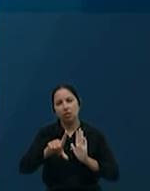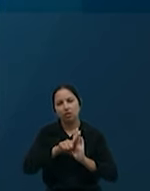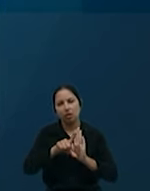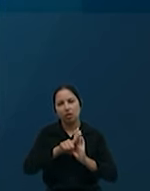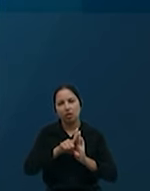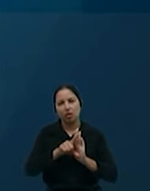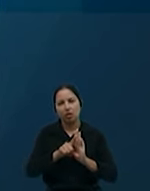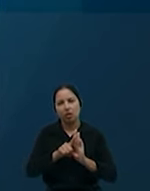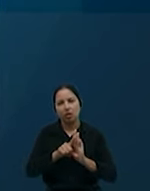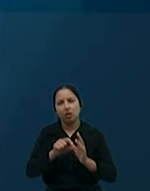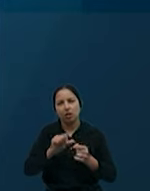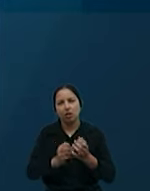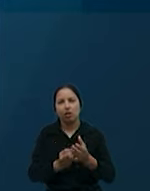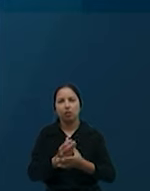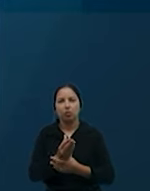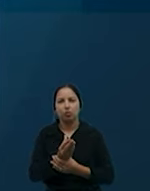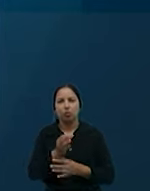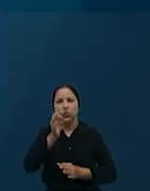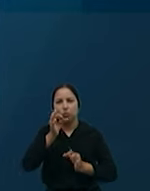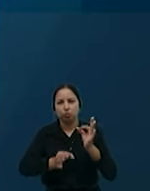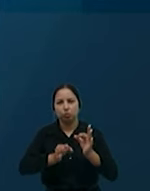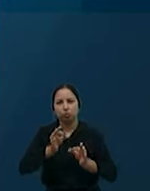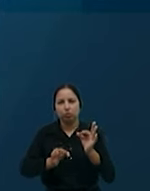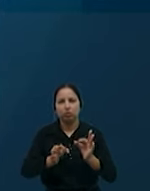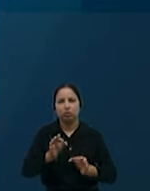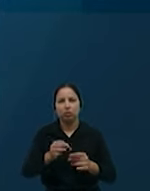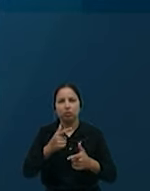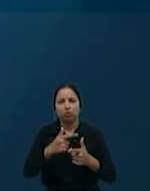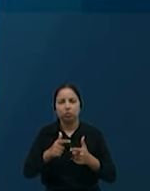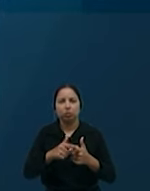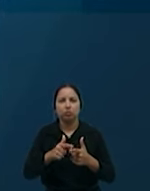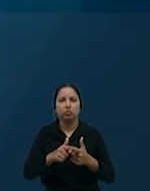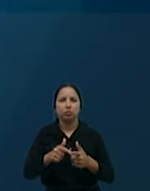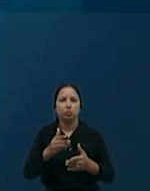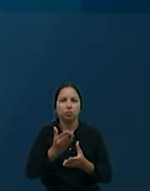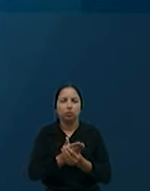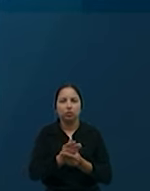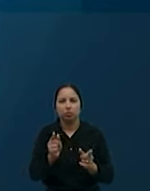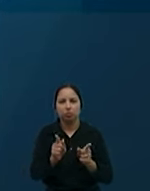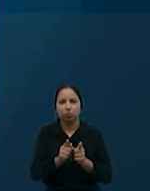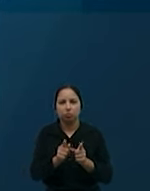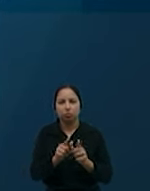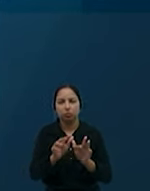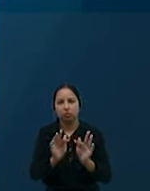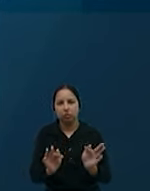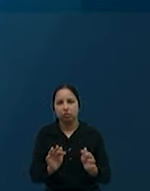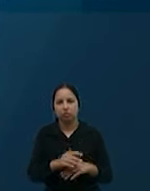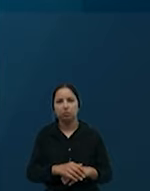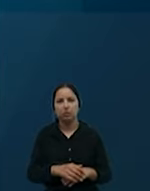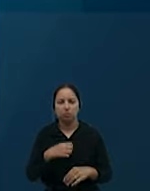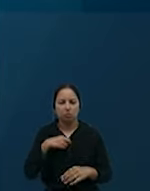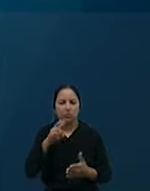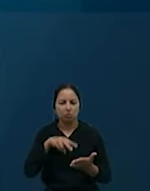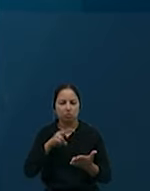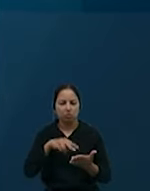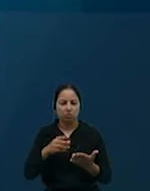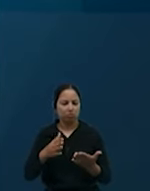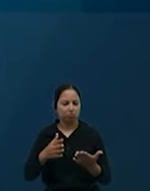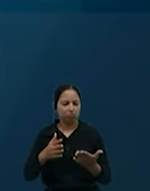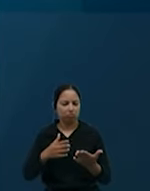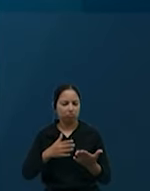de Pequenas Causas, a 7.244, me encantou. Né? Quando li as razões do professor